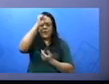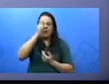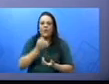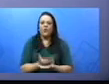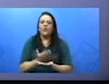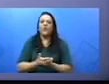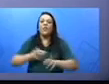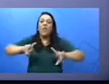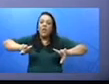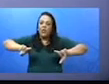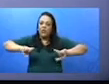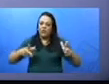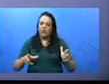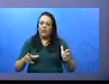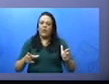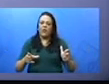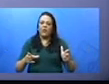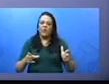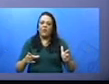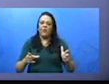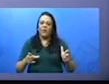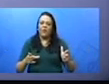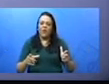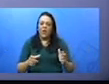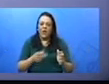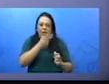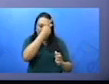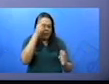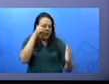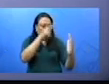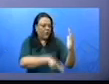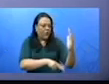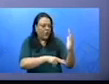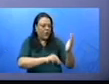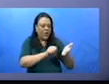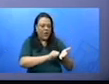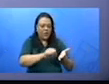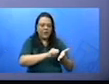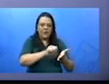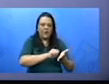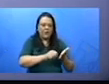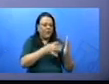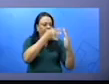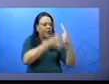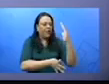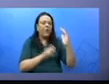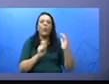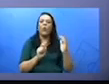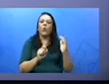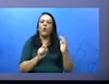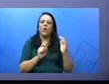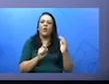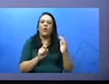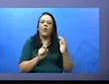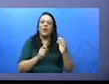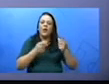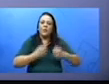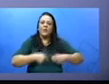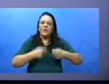eles. Ao escrever um texto, o autor pretende provocar a reflexão sobre algum